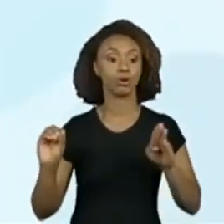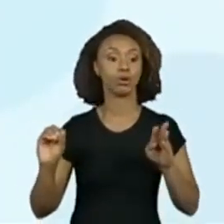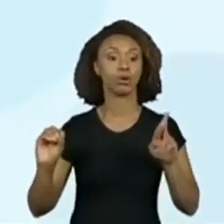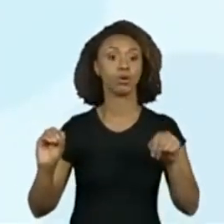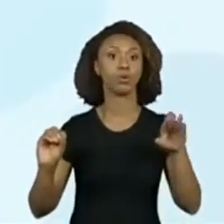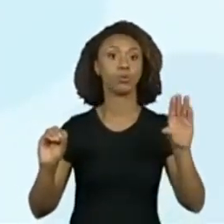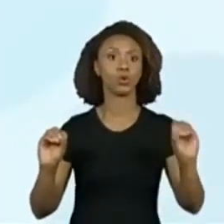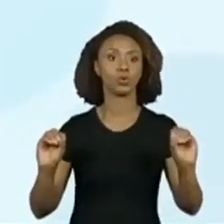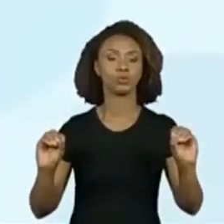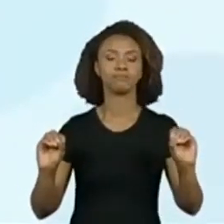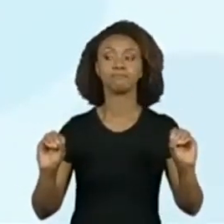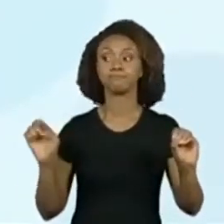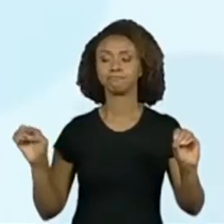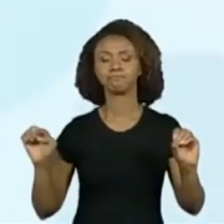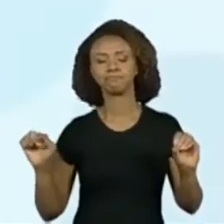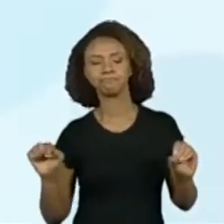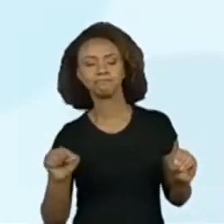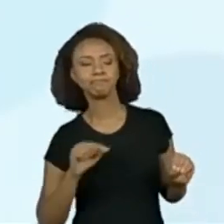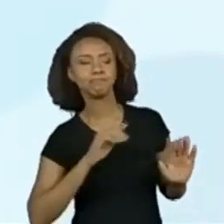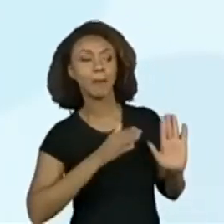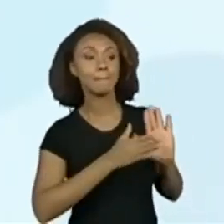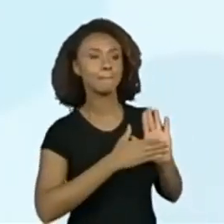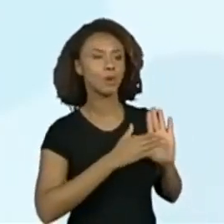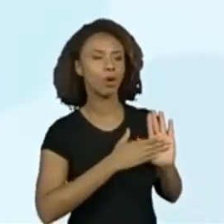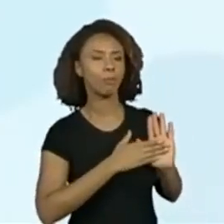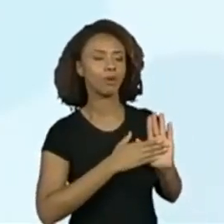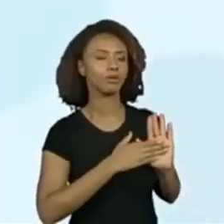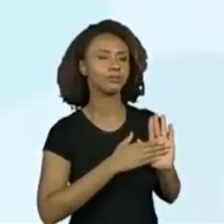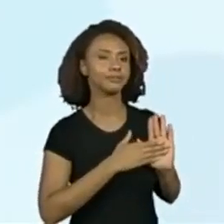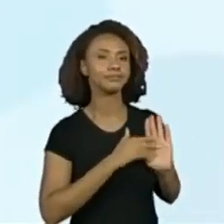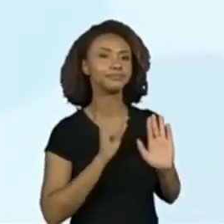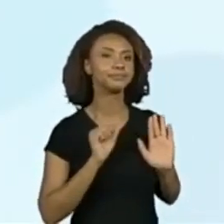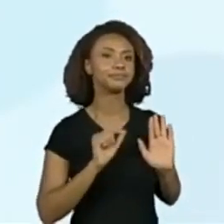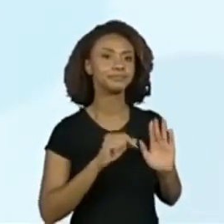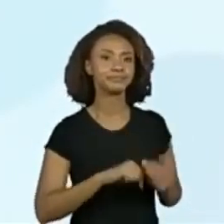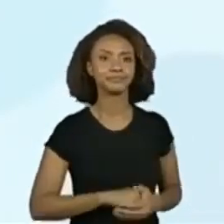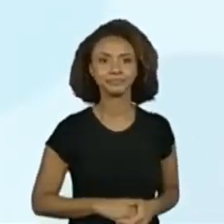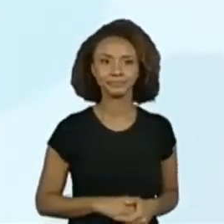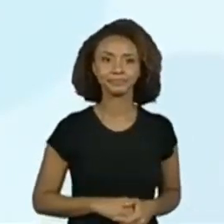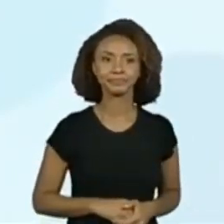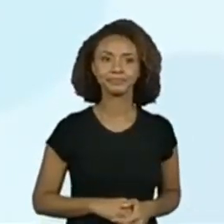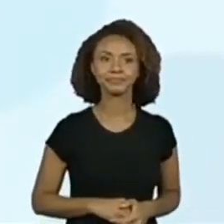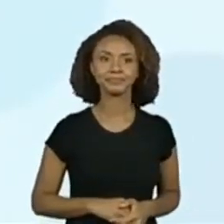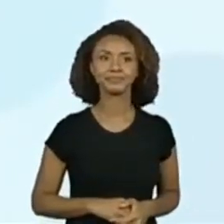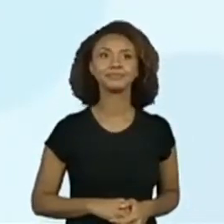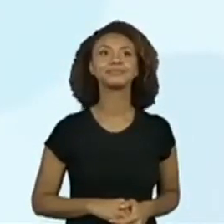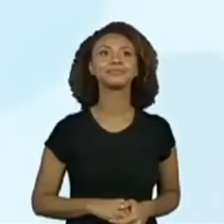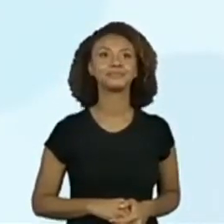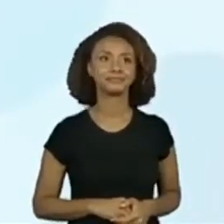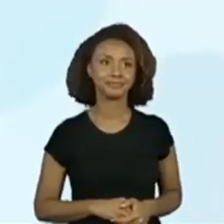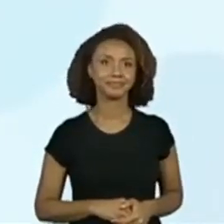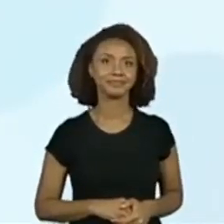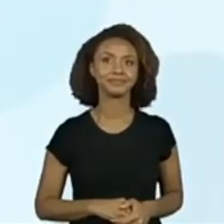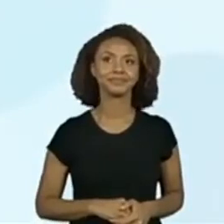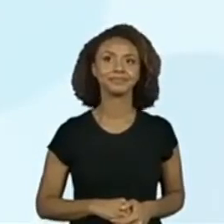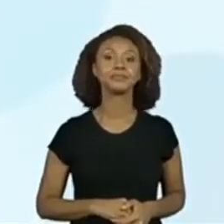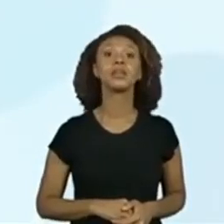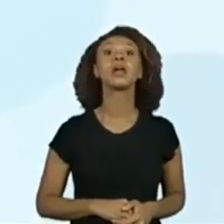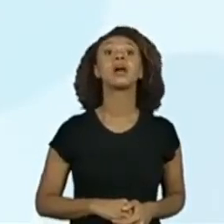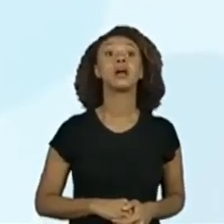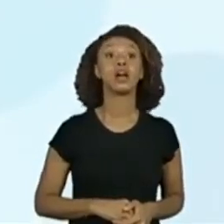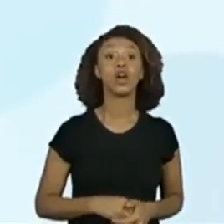desafiou o Bruno com a seguinte proposta olha mais um personagem aí entrando na